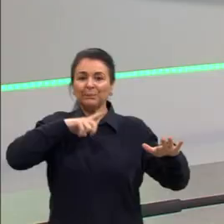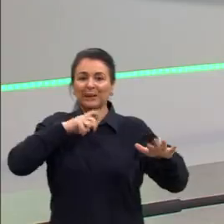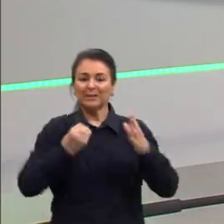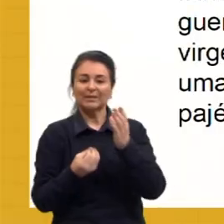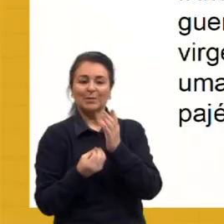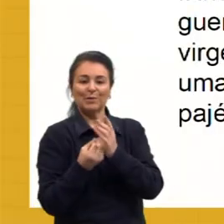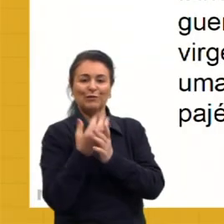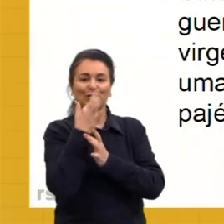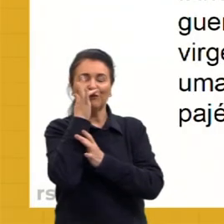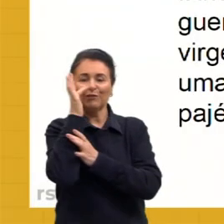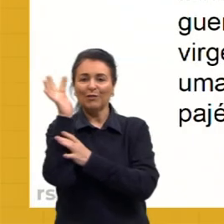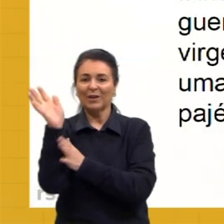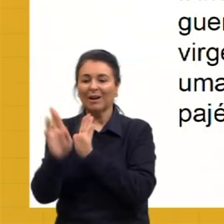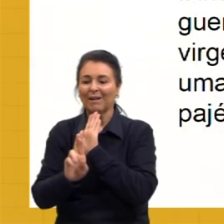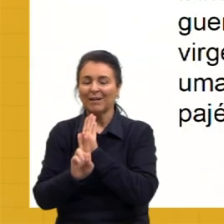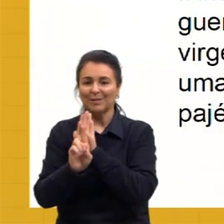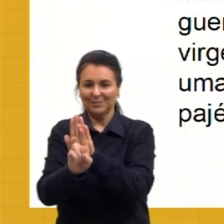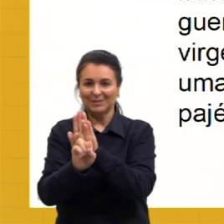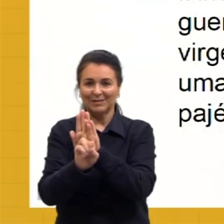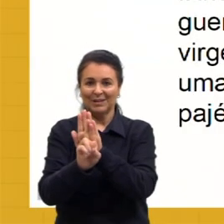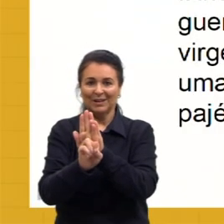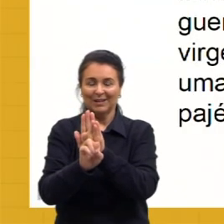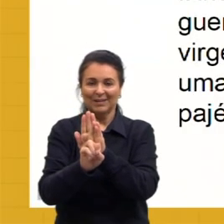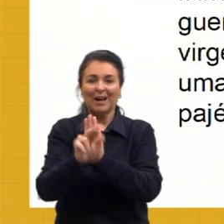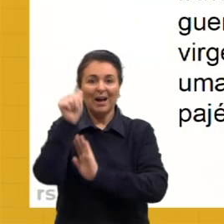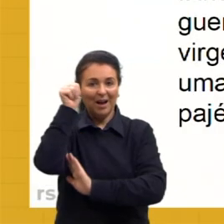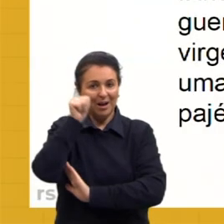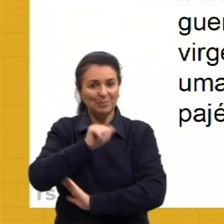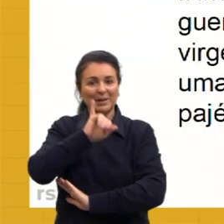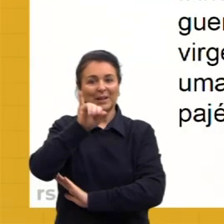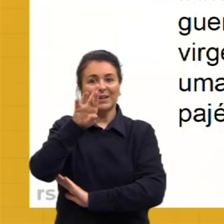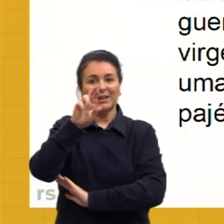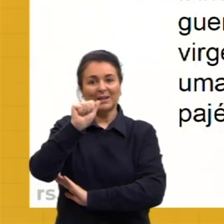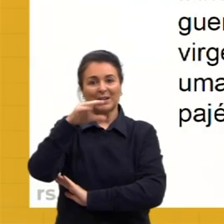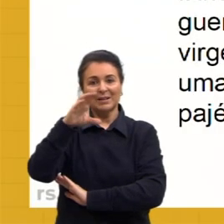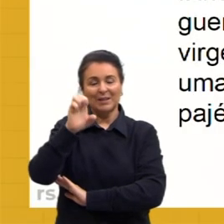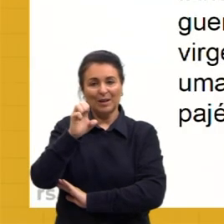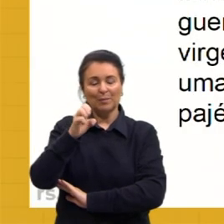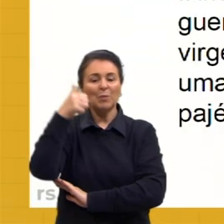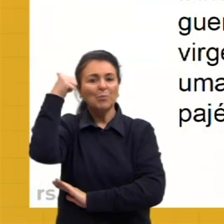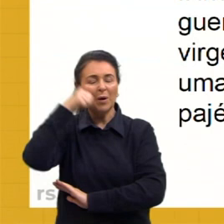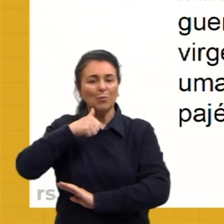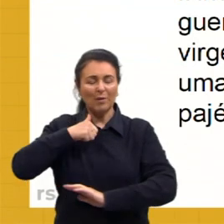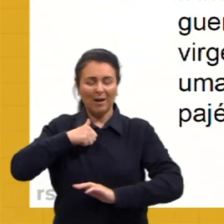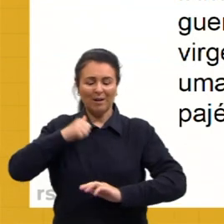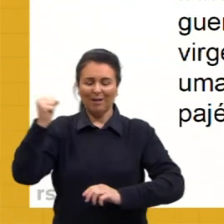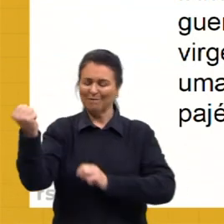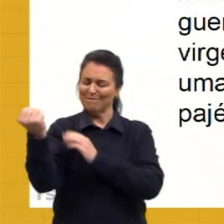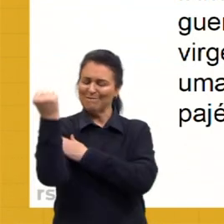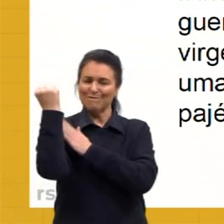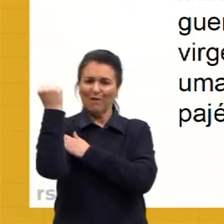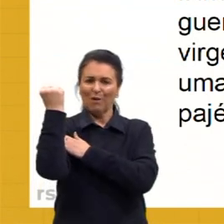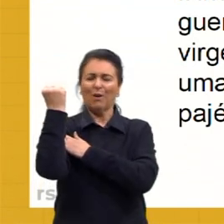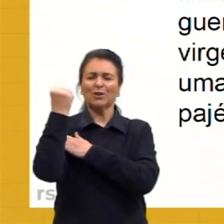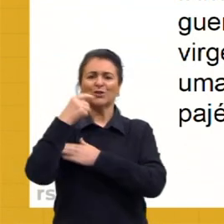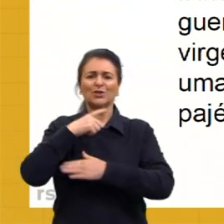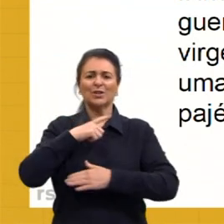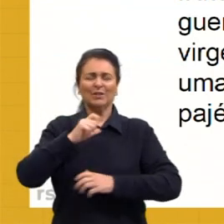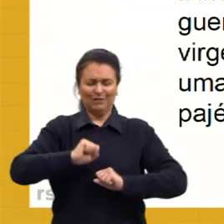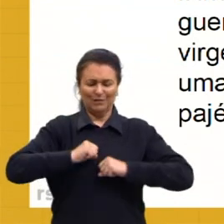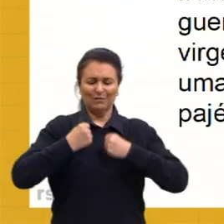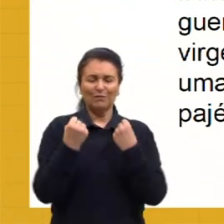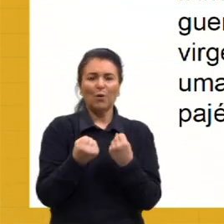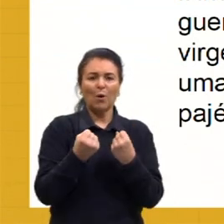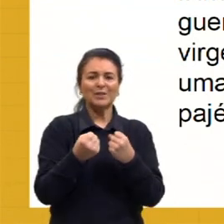então ela representa Iracema né ela representa essa essa mulher essa guerreira essa mulher que é guerreira